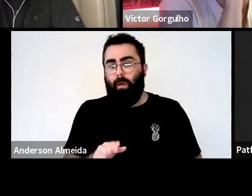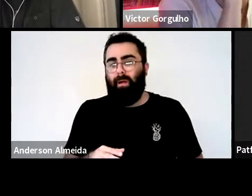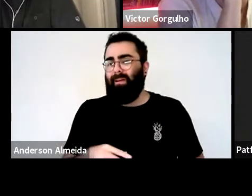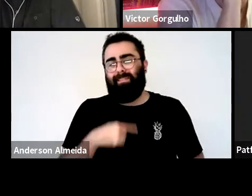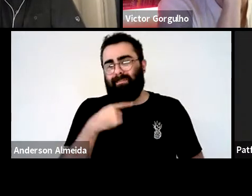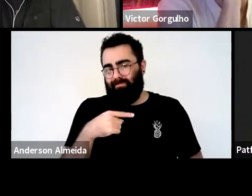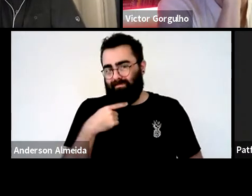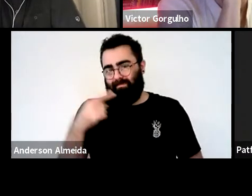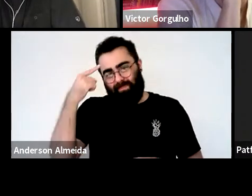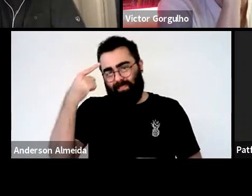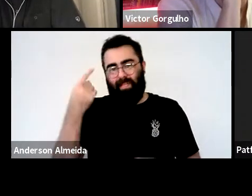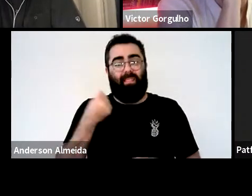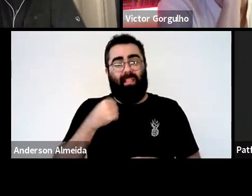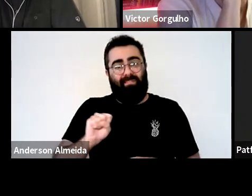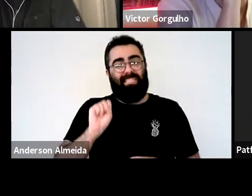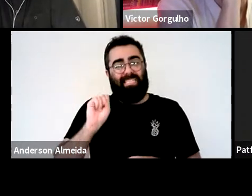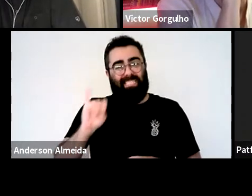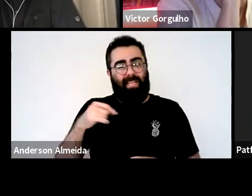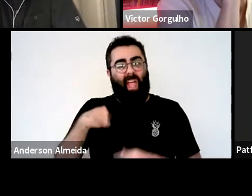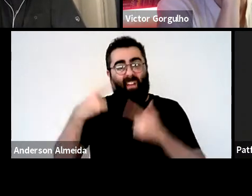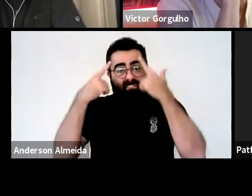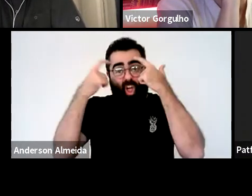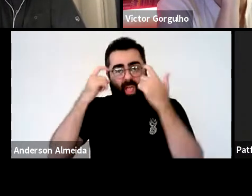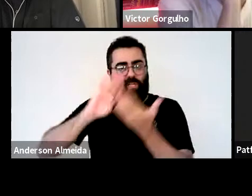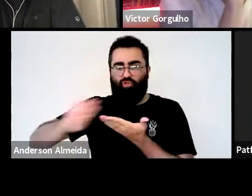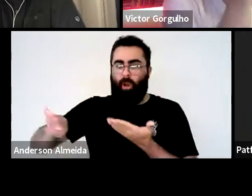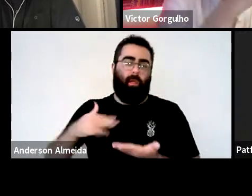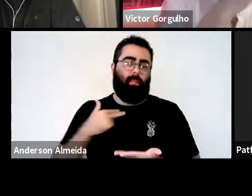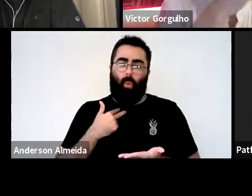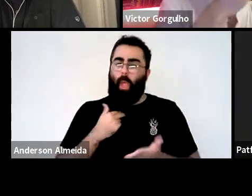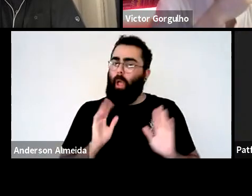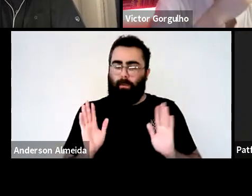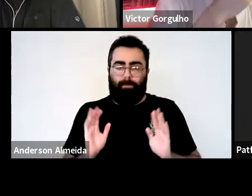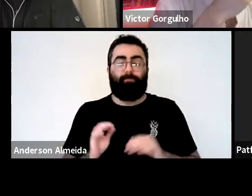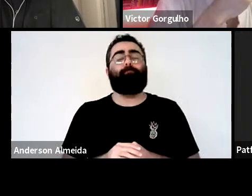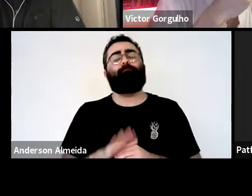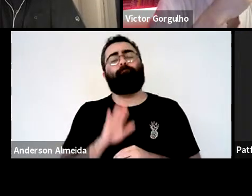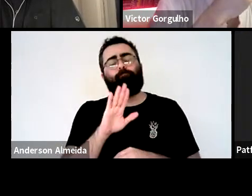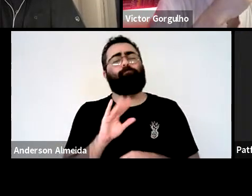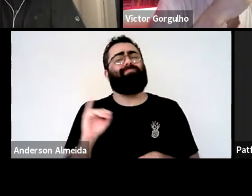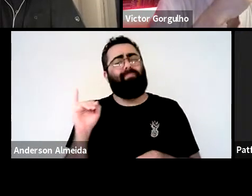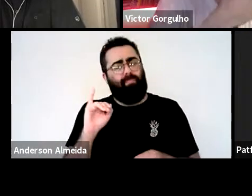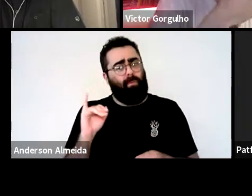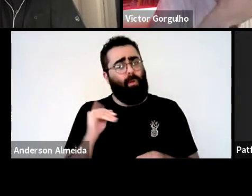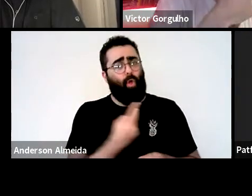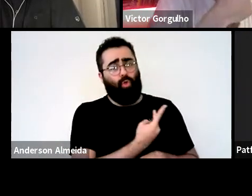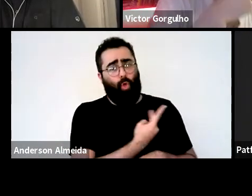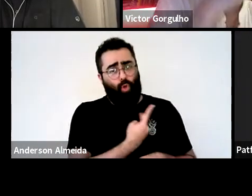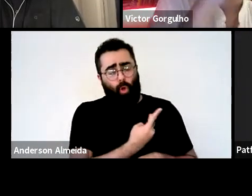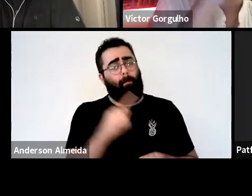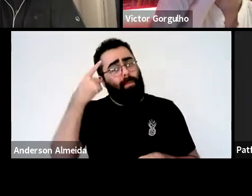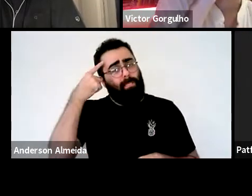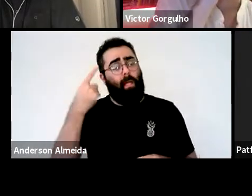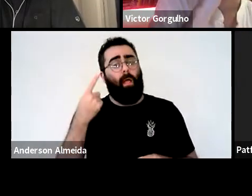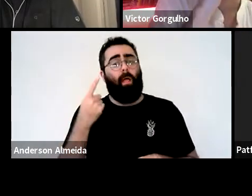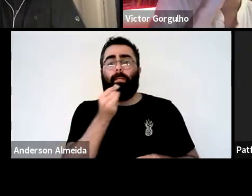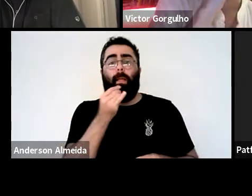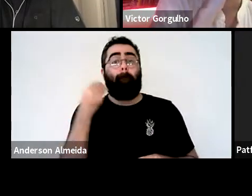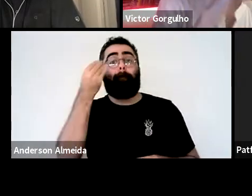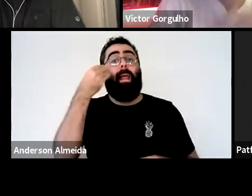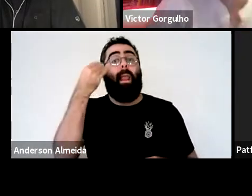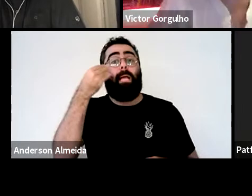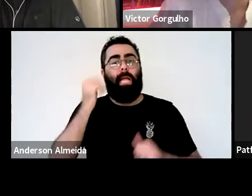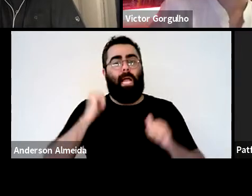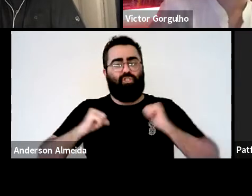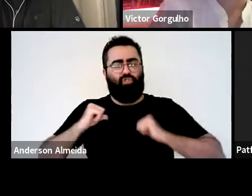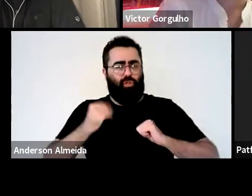violência. E para a gente era super importante pensar um trabalho, pensar um experimento artístico, ou seja lá o que for, que